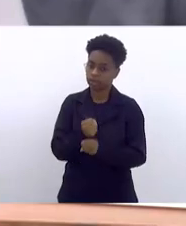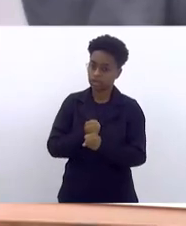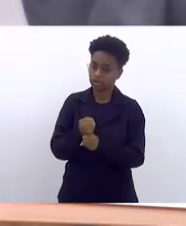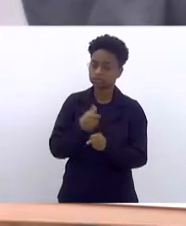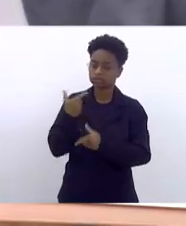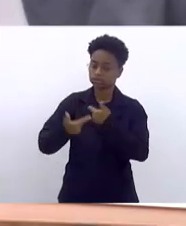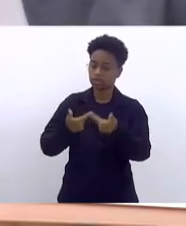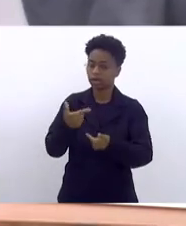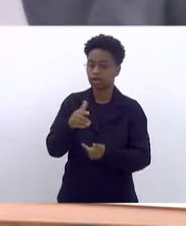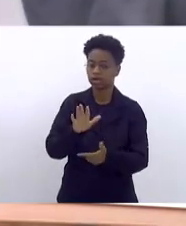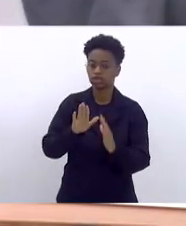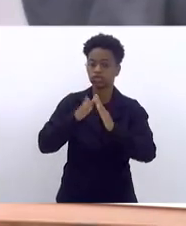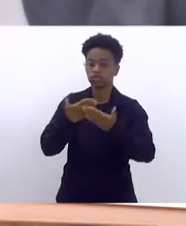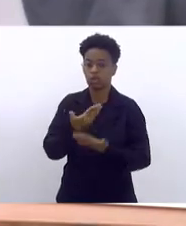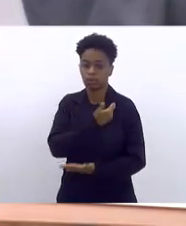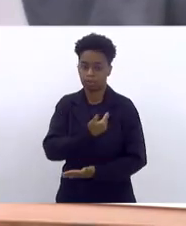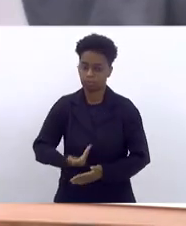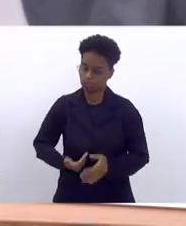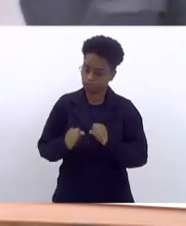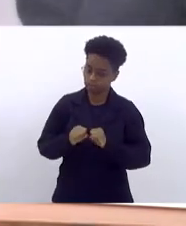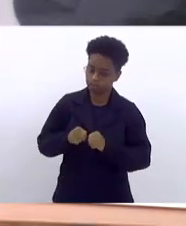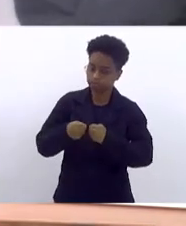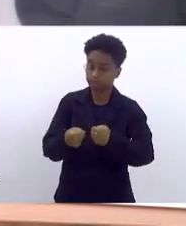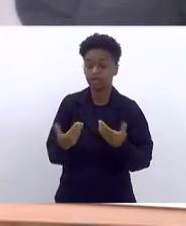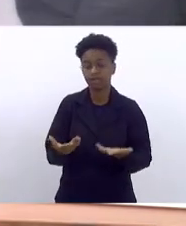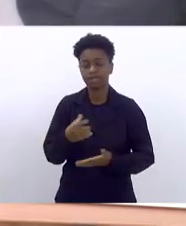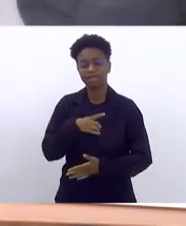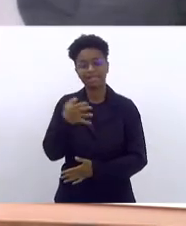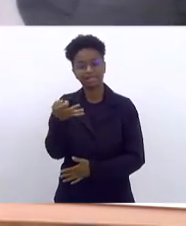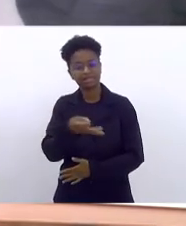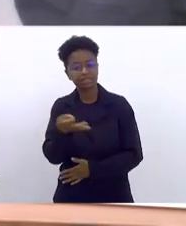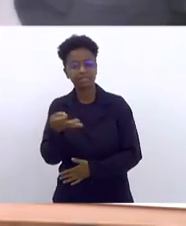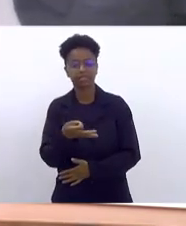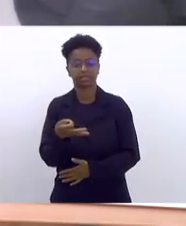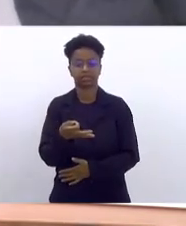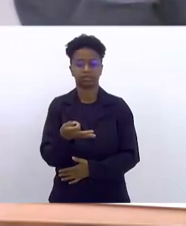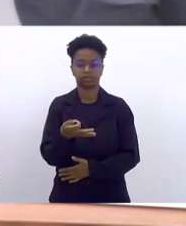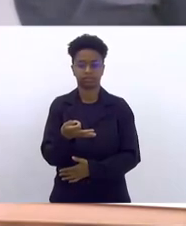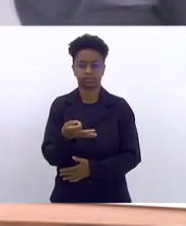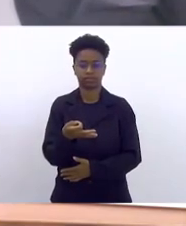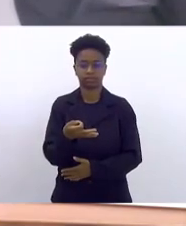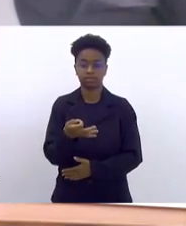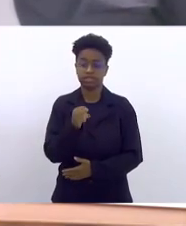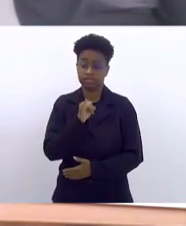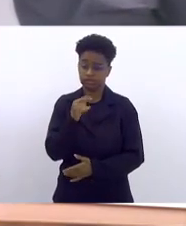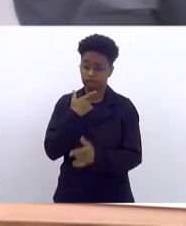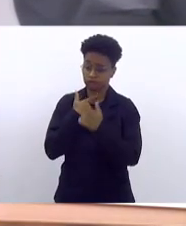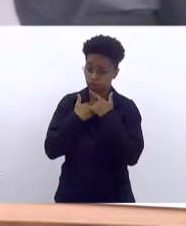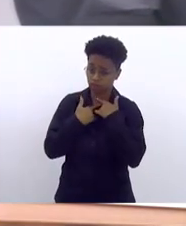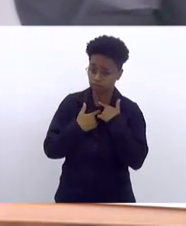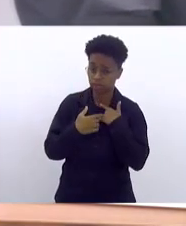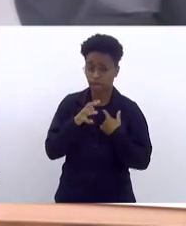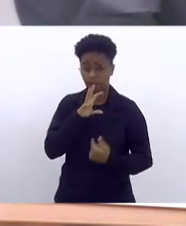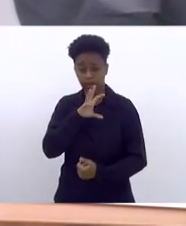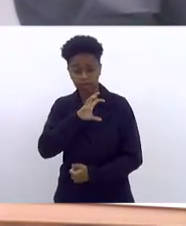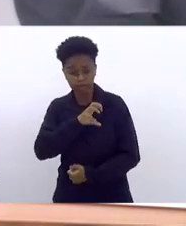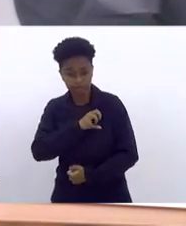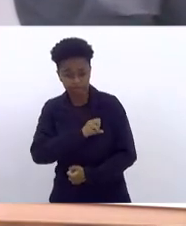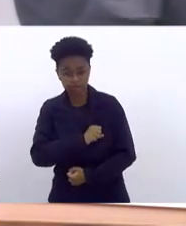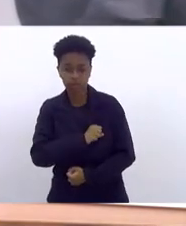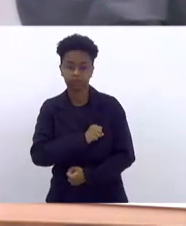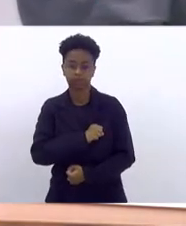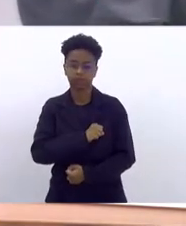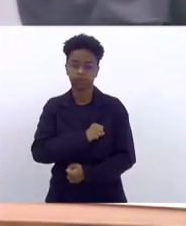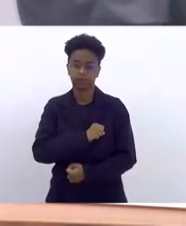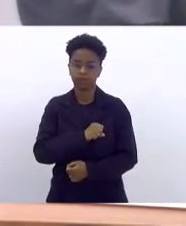prestando serviço então eu tenho certeza que com com vontade com amor com